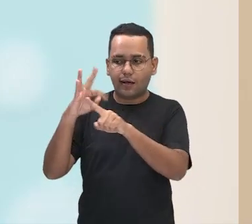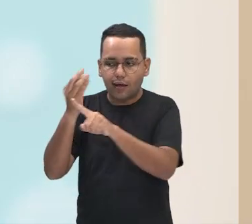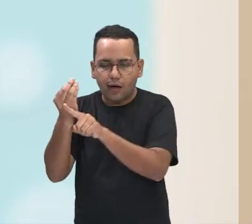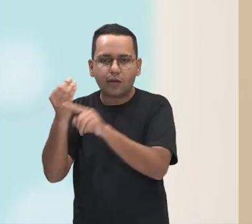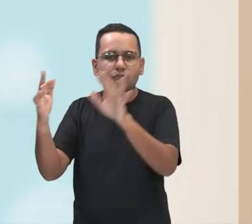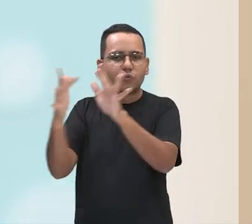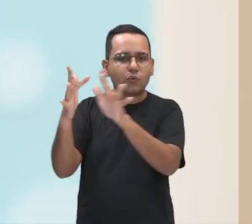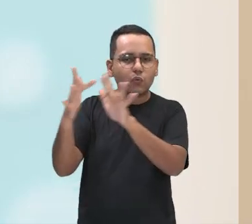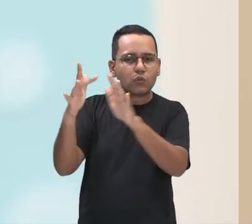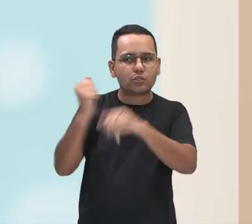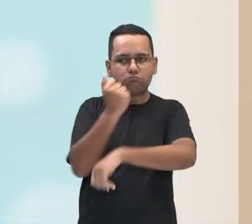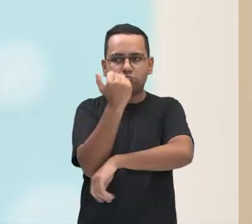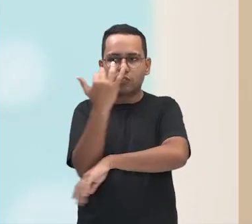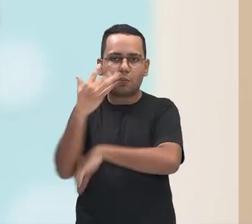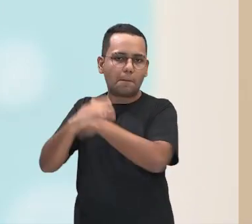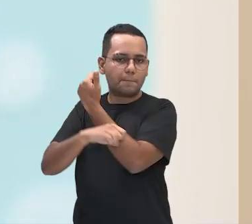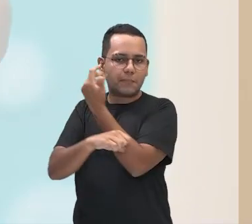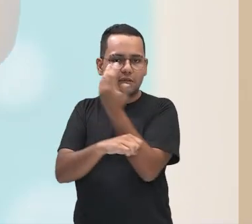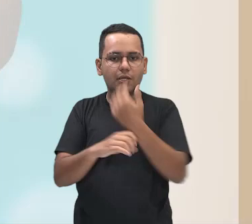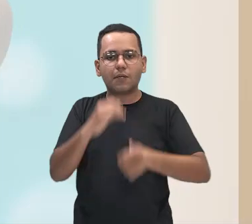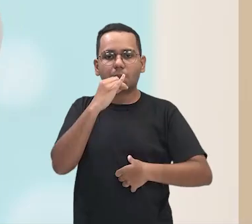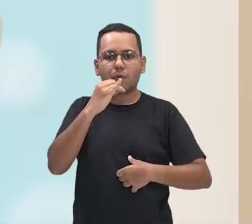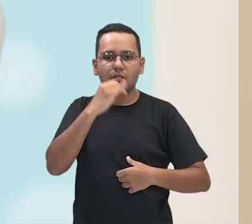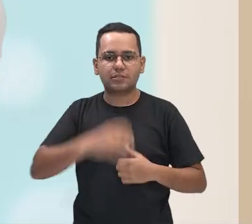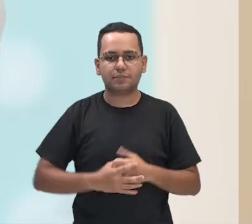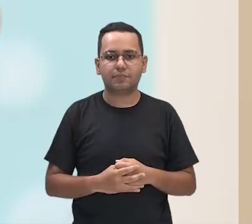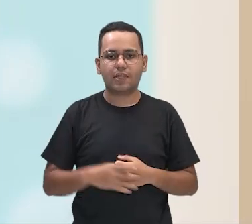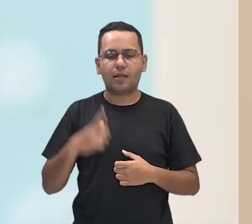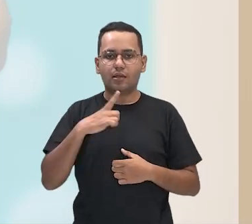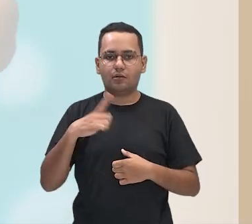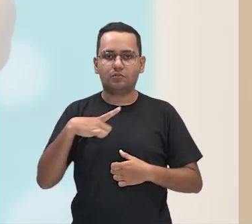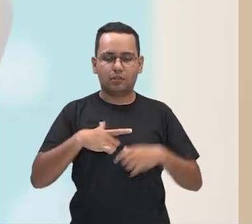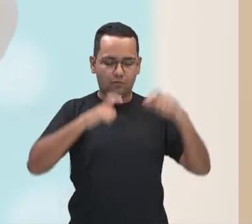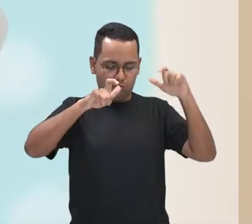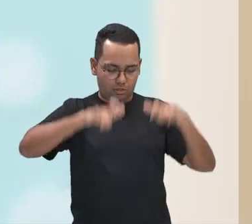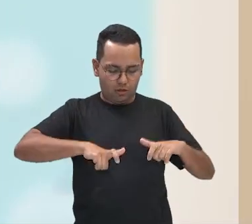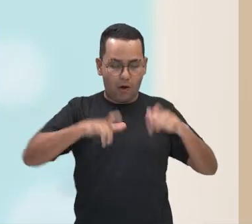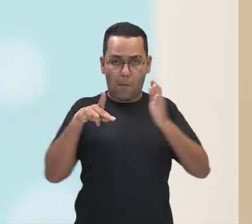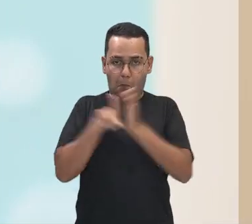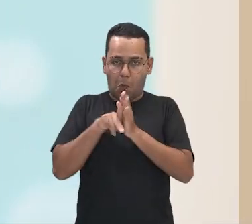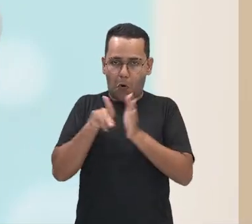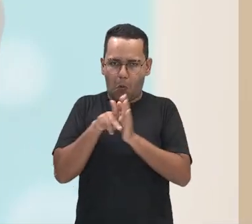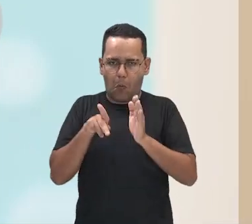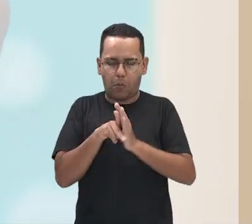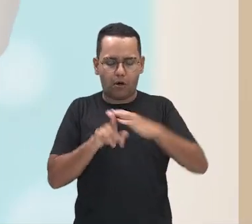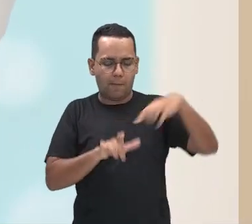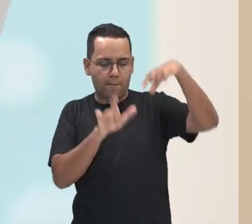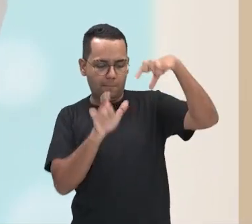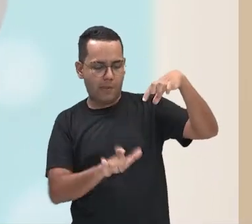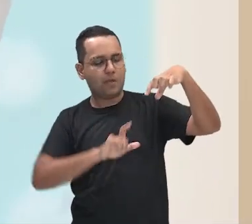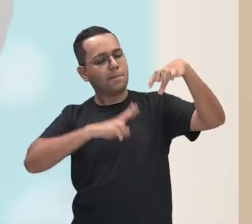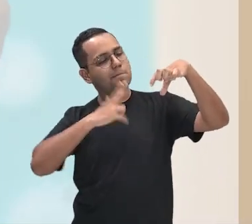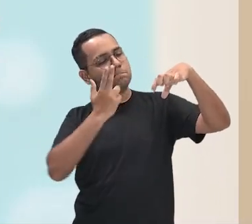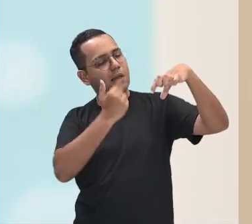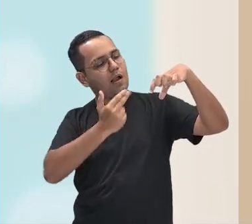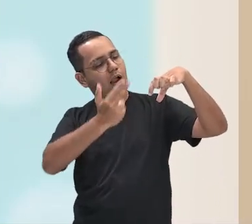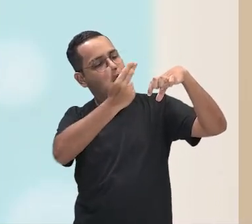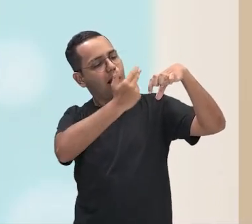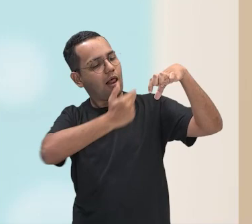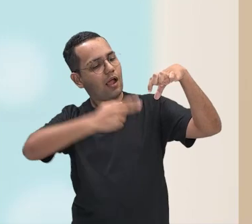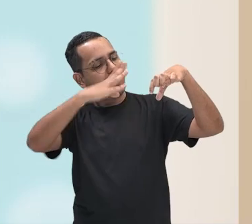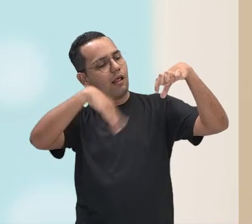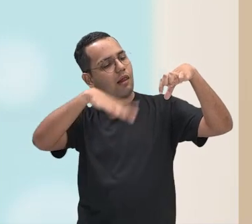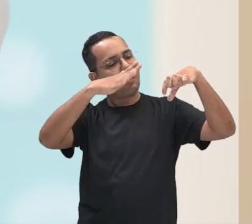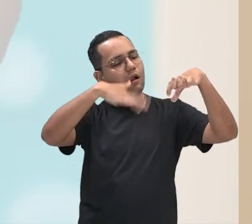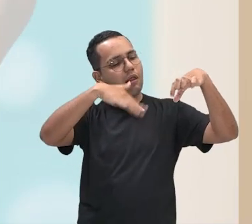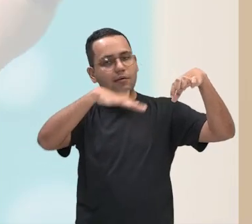mais uma produção artística, que eu estou ali no meu suporte dentro do meu estúdio e nada vai acontecer. Eu já estou pensando numa